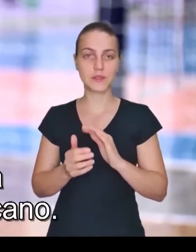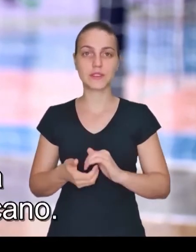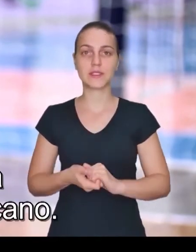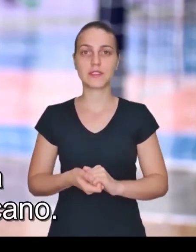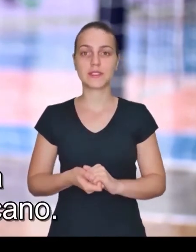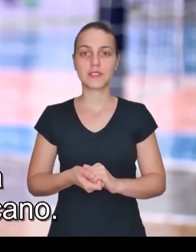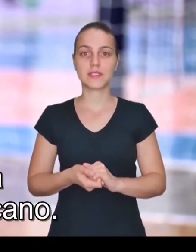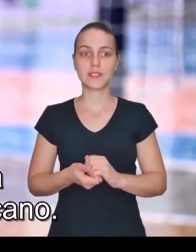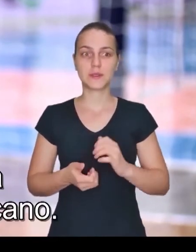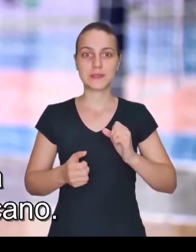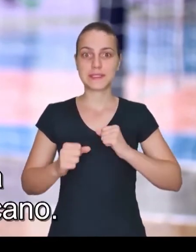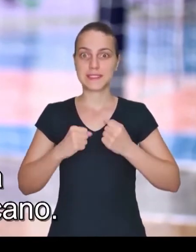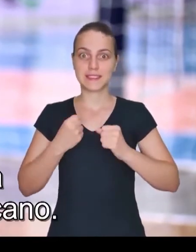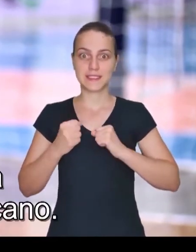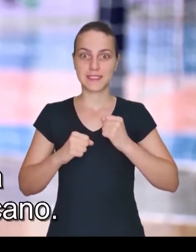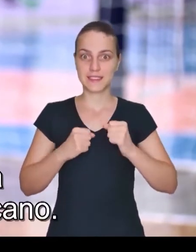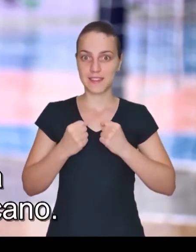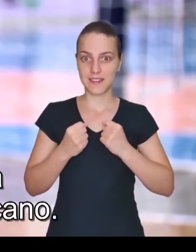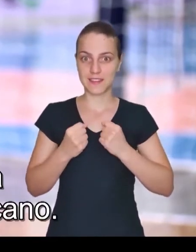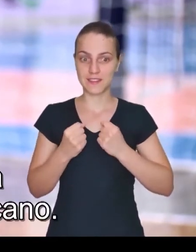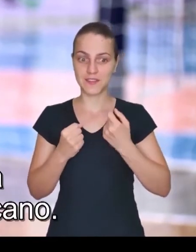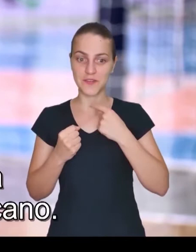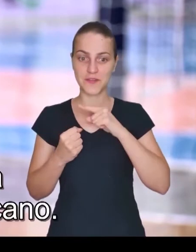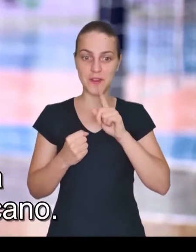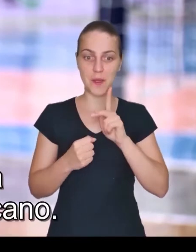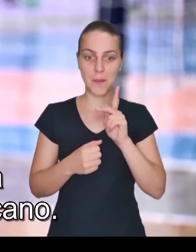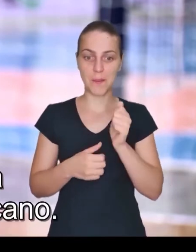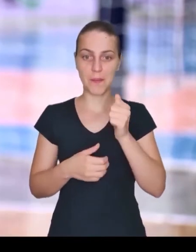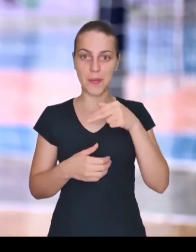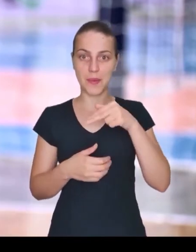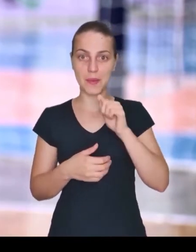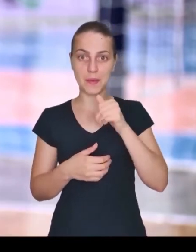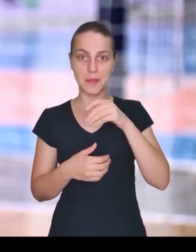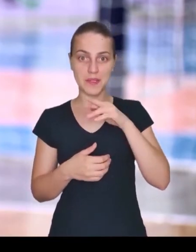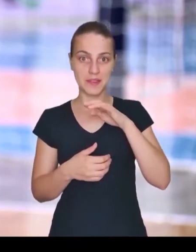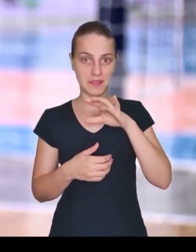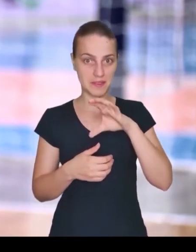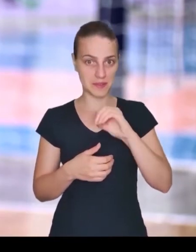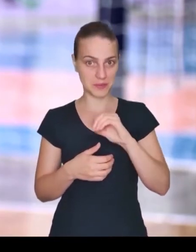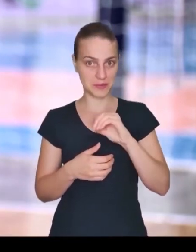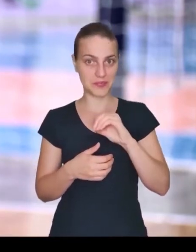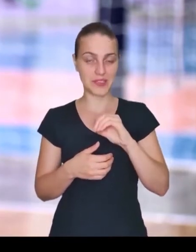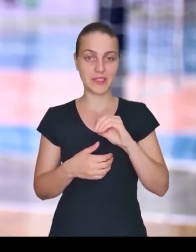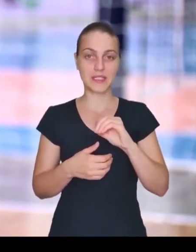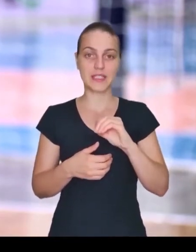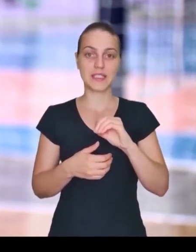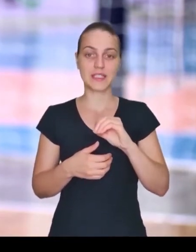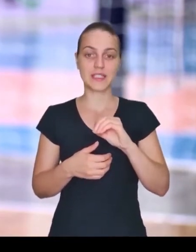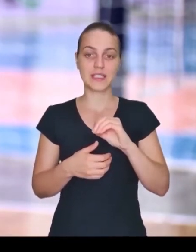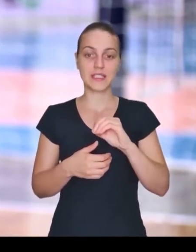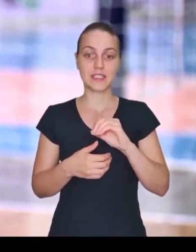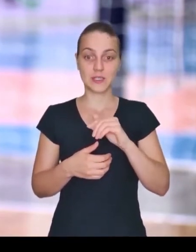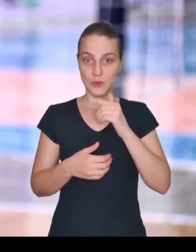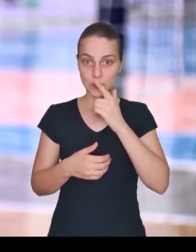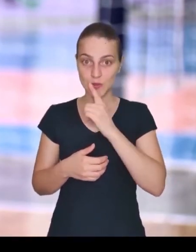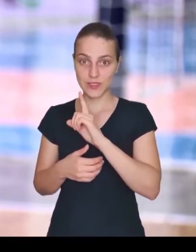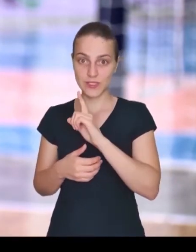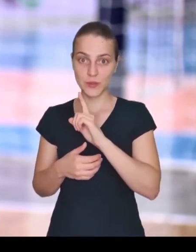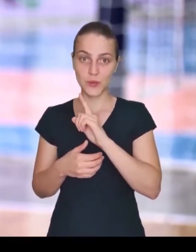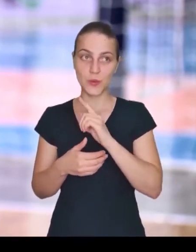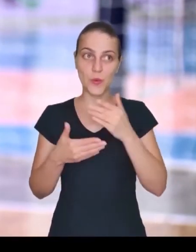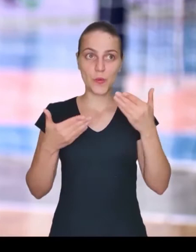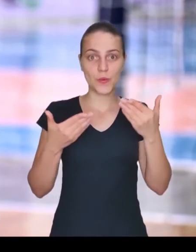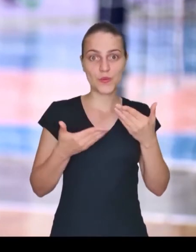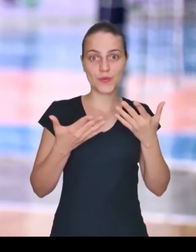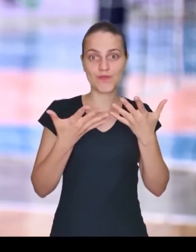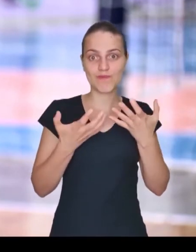ansiedade toda da ida nossa para o Pan-Americano, né? Com certeza, o meu primordial objetivo hoje é voltar